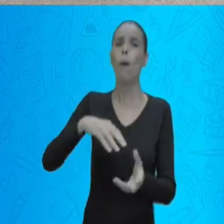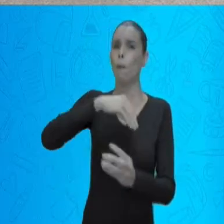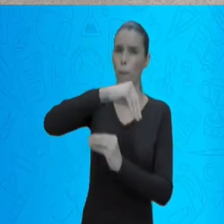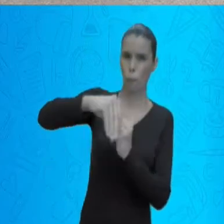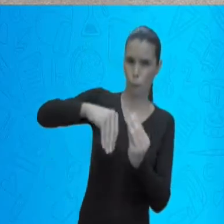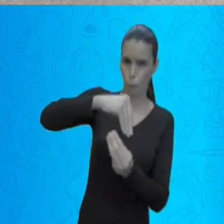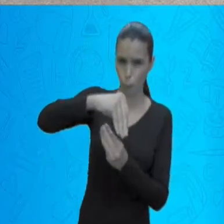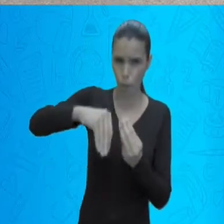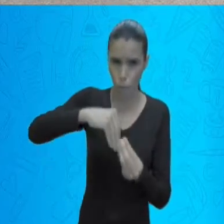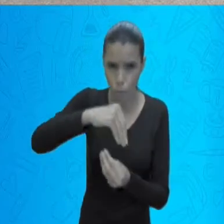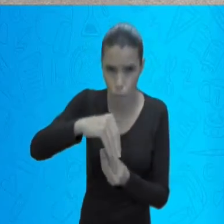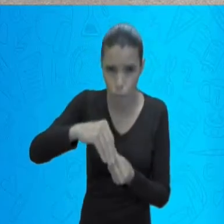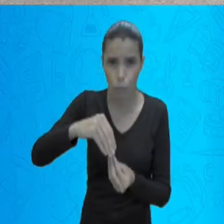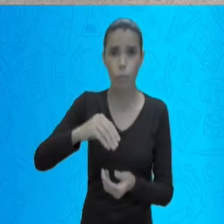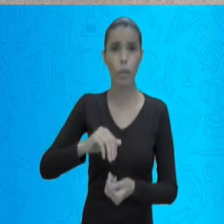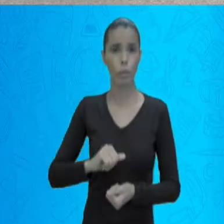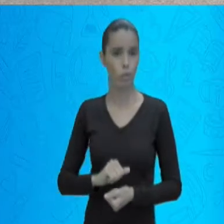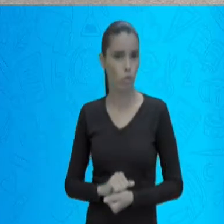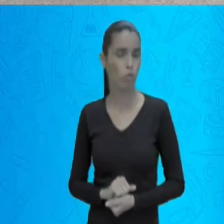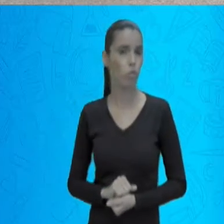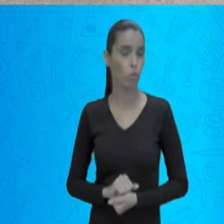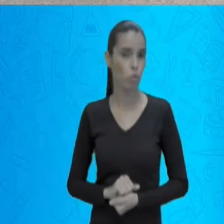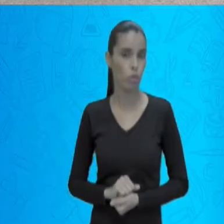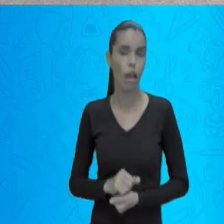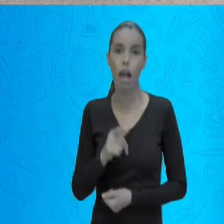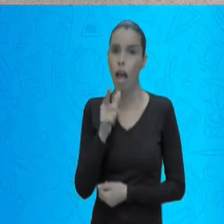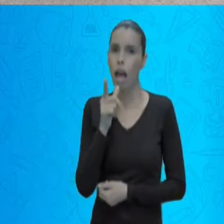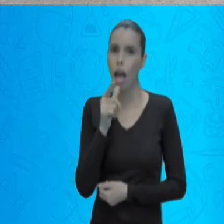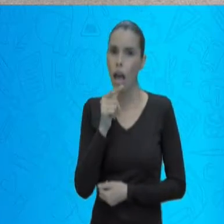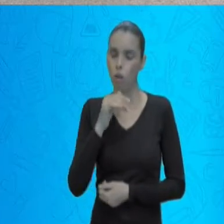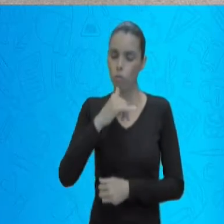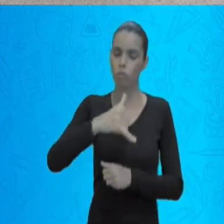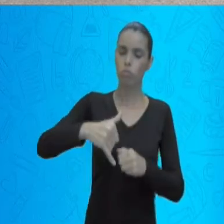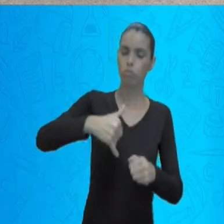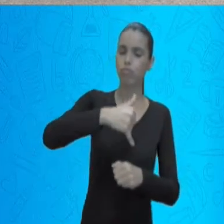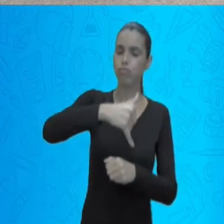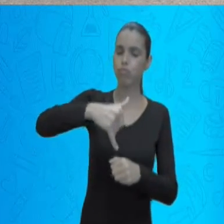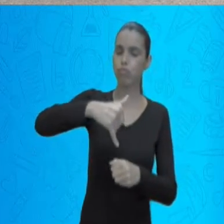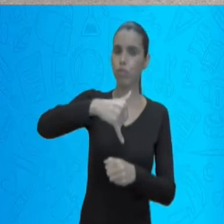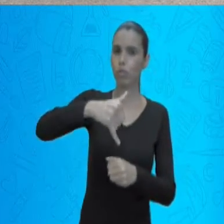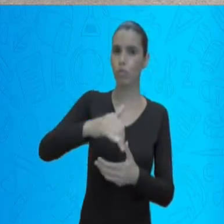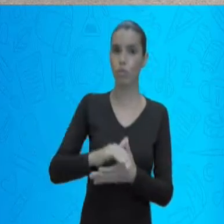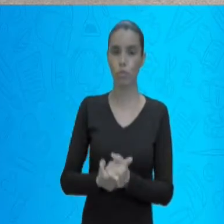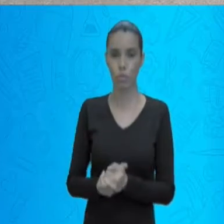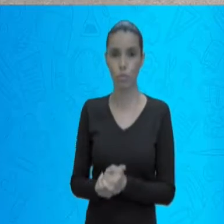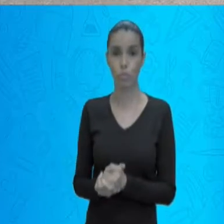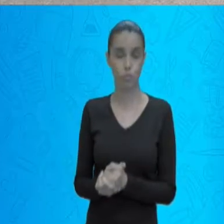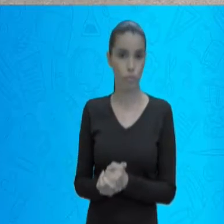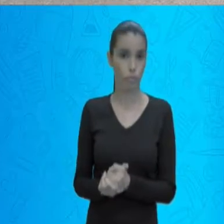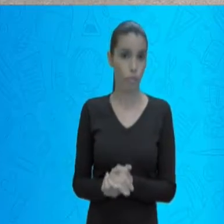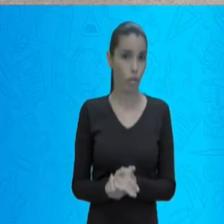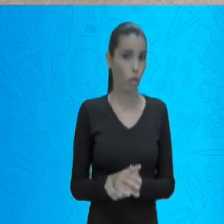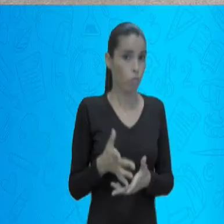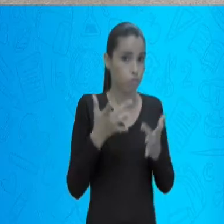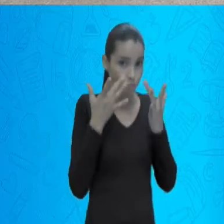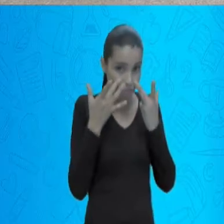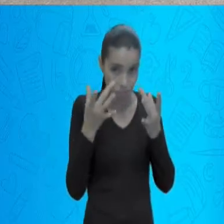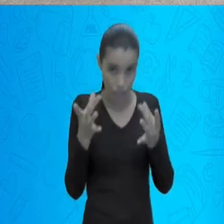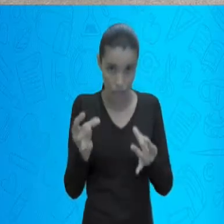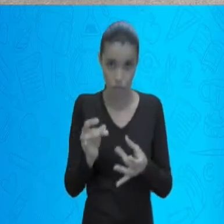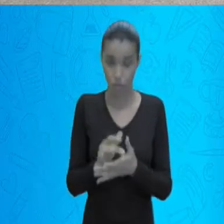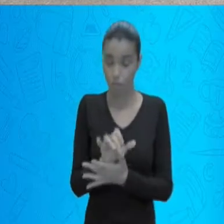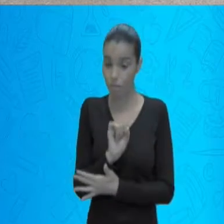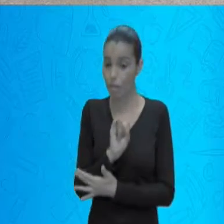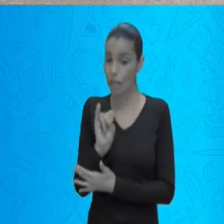assistido a aula de ciências. Água e óleo, se estiverem em um mesmo recipiente, é